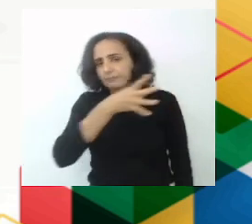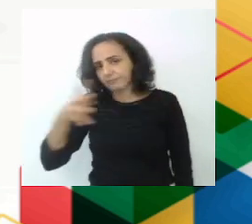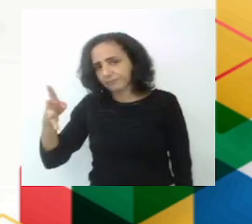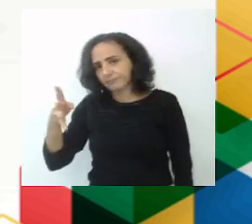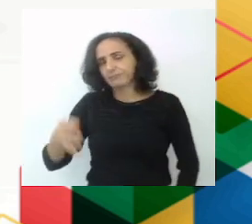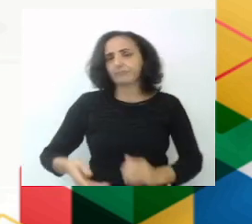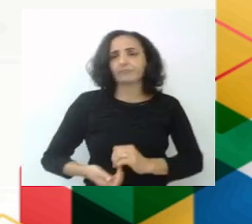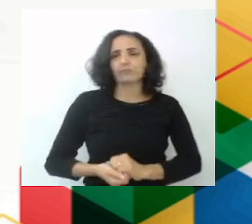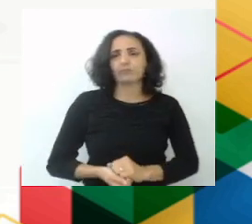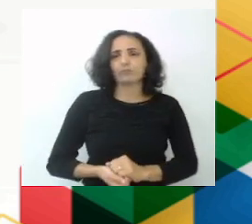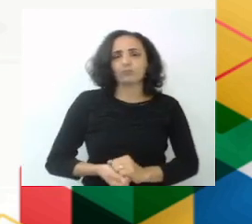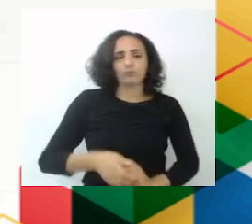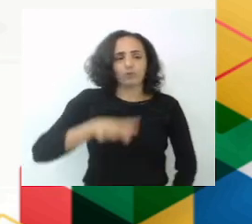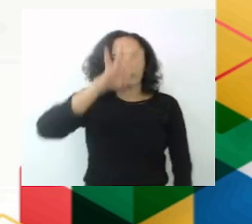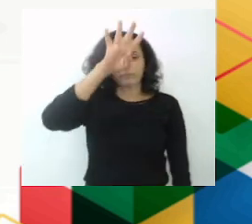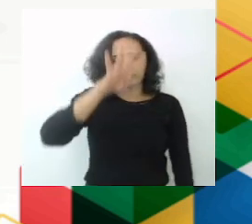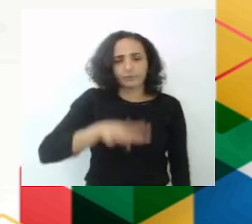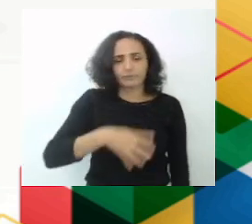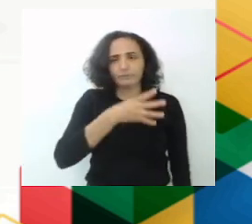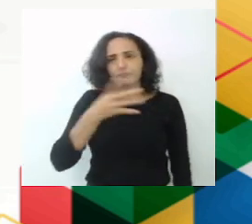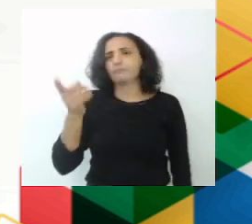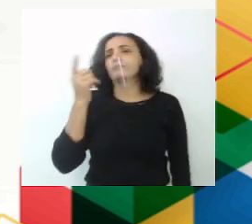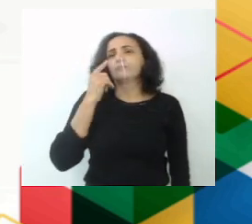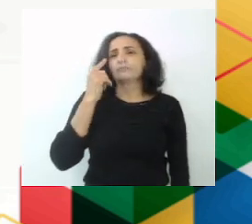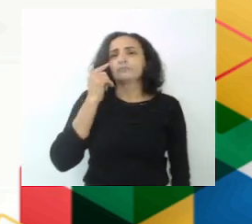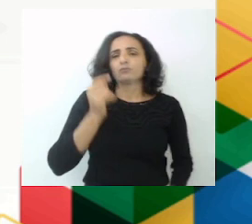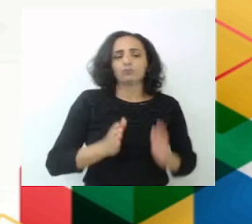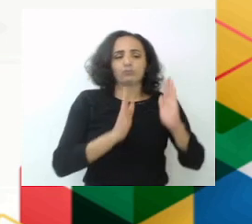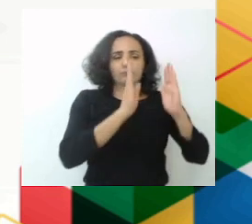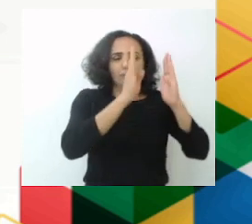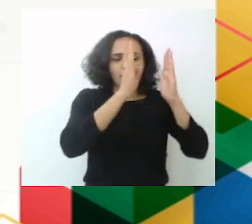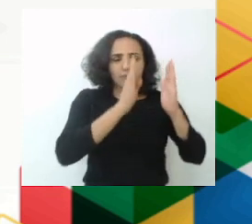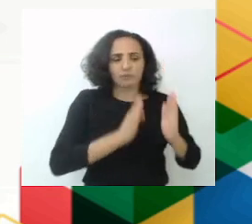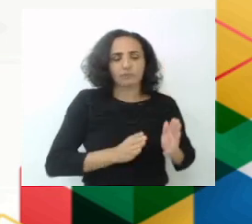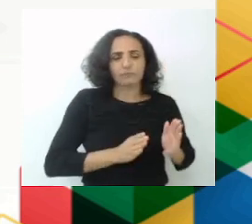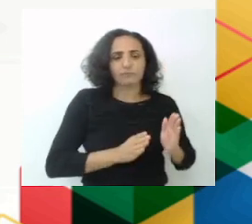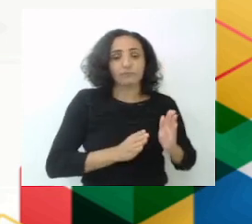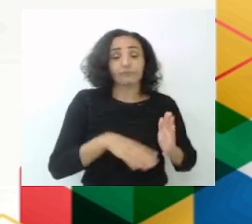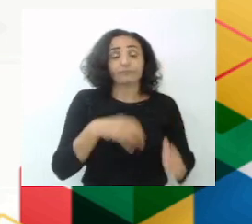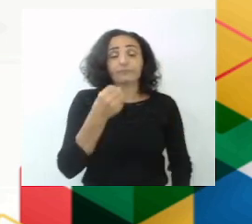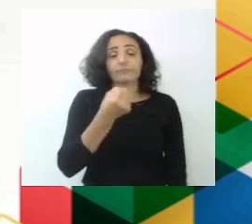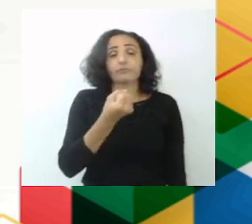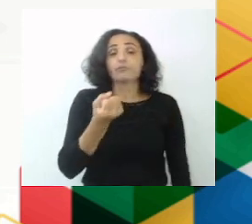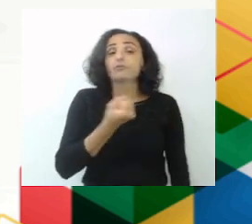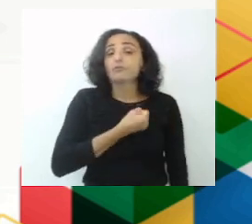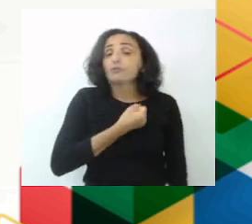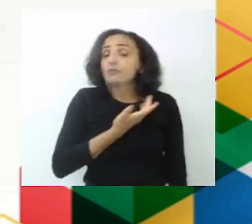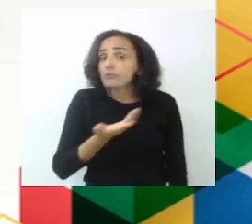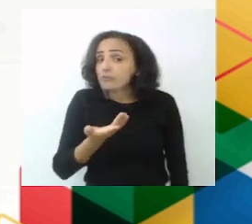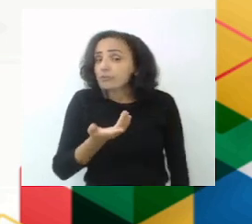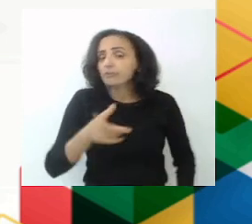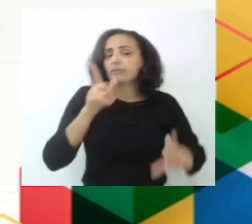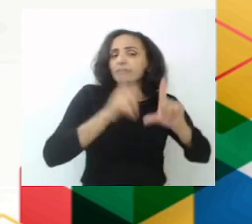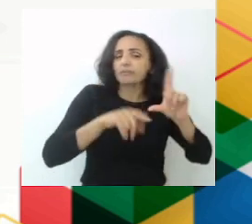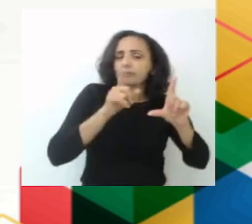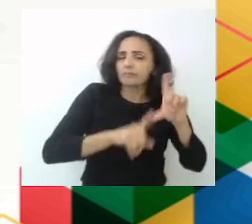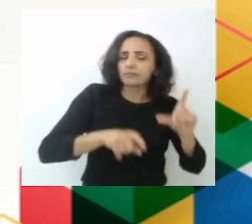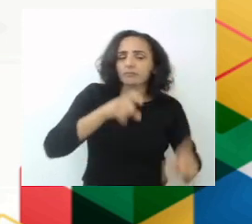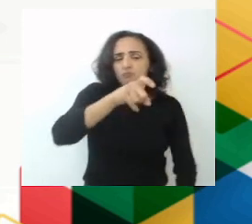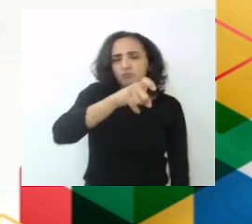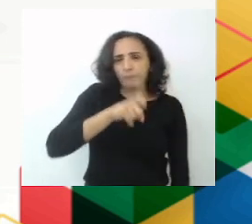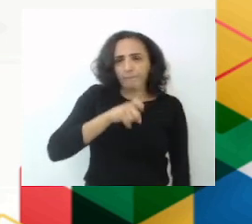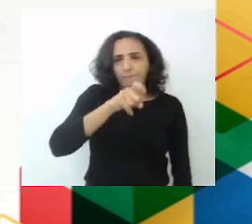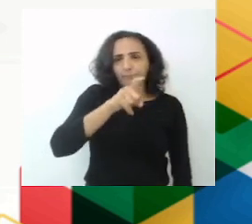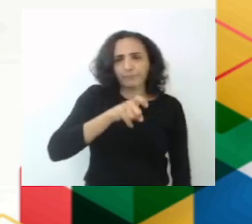colunas. Na primeira coluna, eu disponho os valores de x. Lembra no começo da aula que eu disse que o x